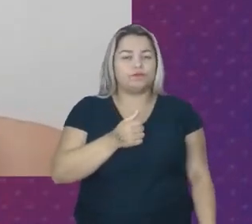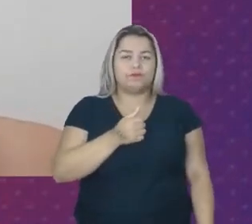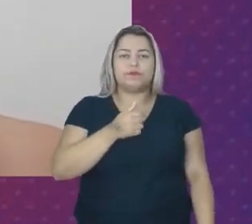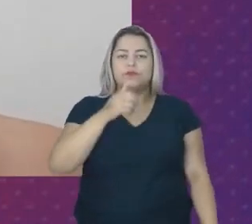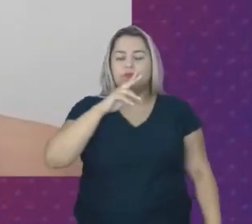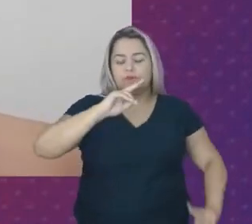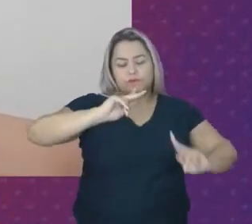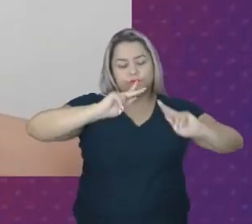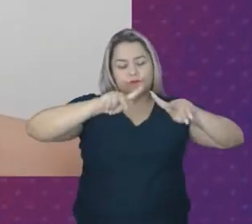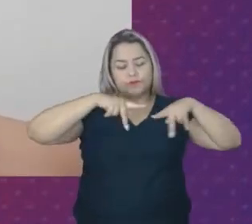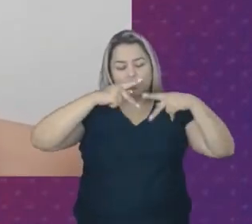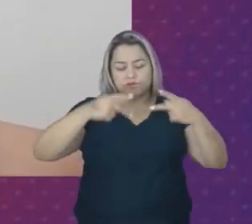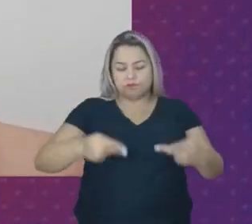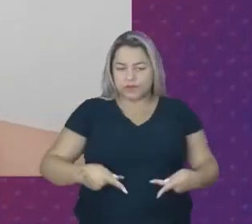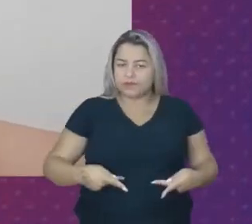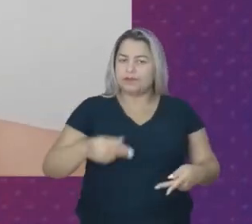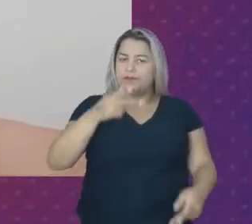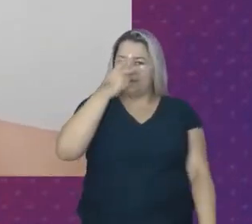Então,